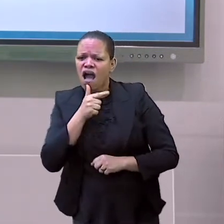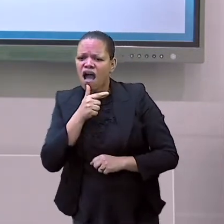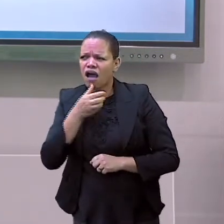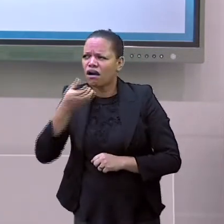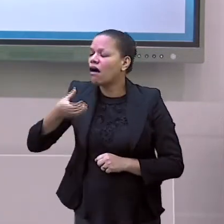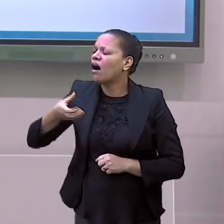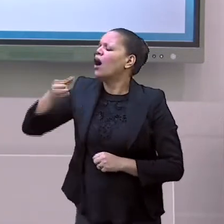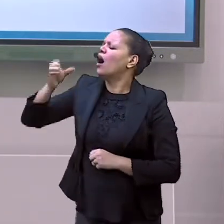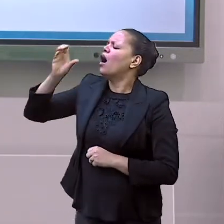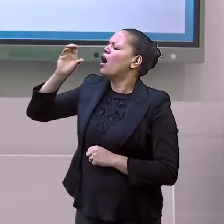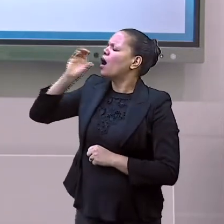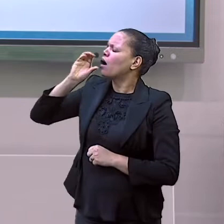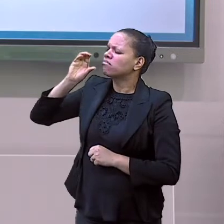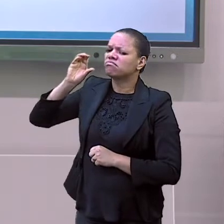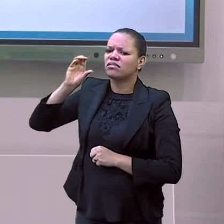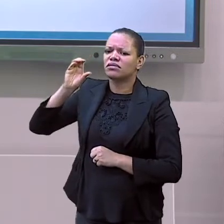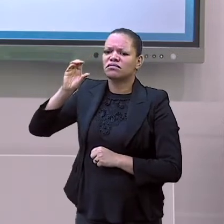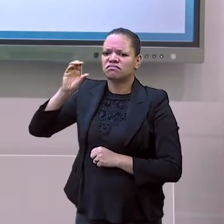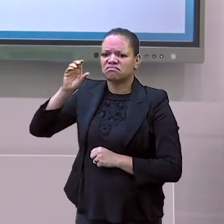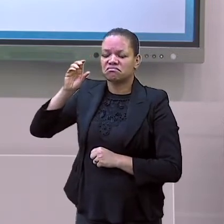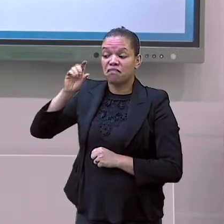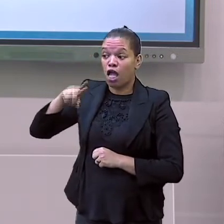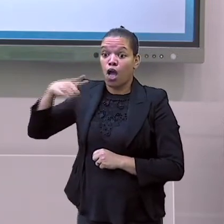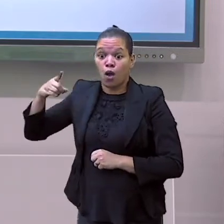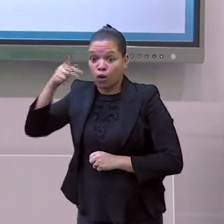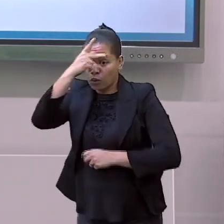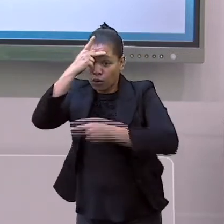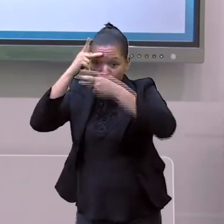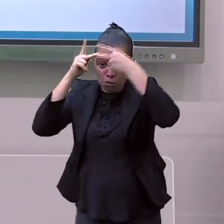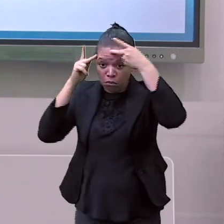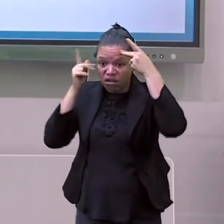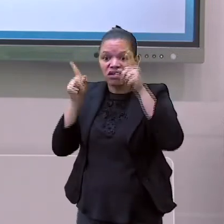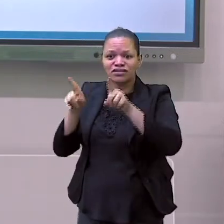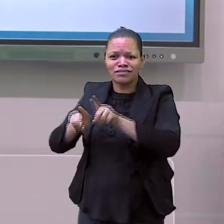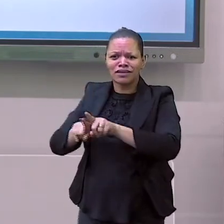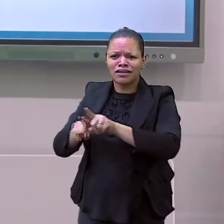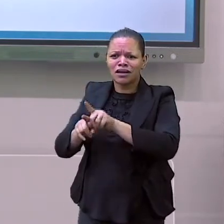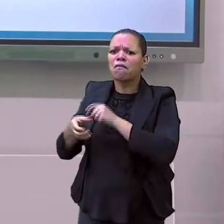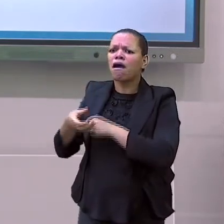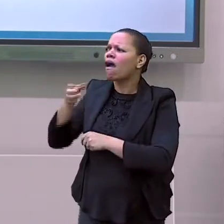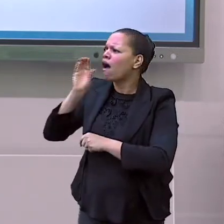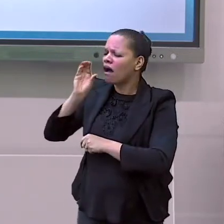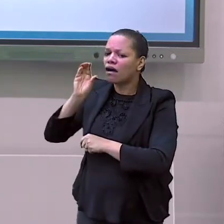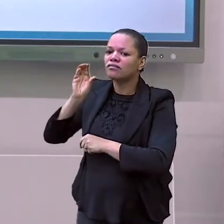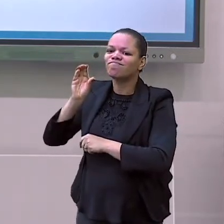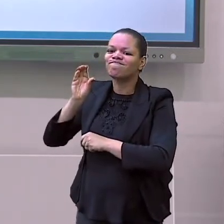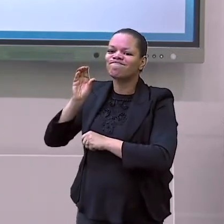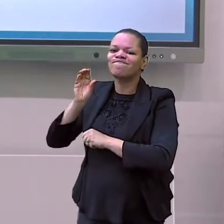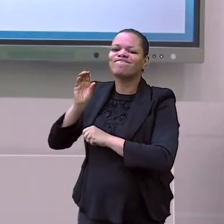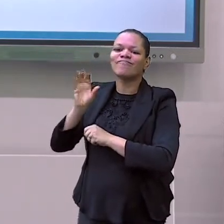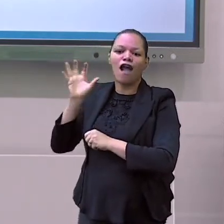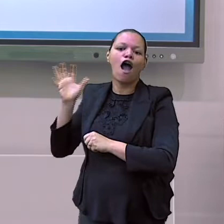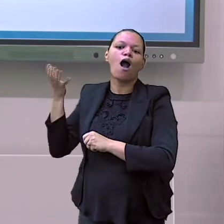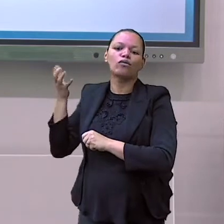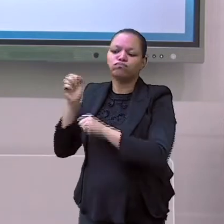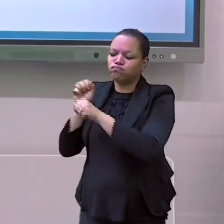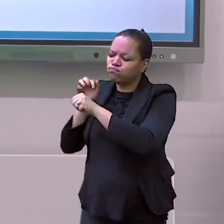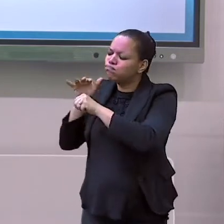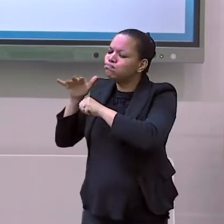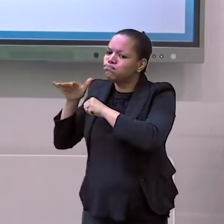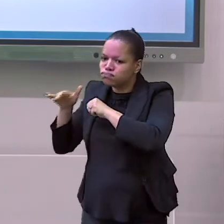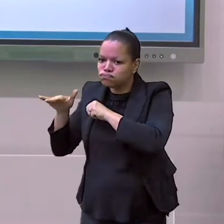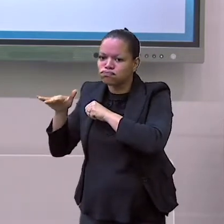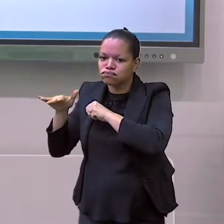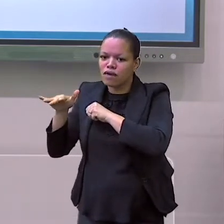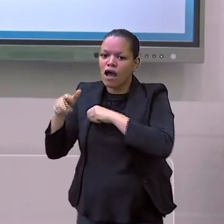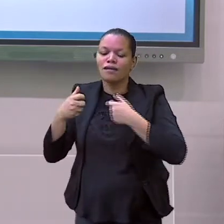também sem lavar, vai acontecer o contágio e ela também vai estar contaminada. Então é bom